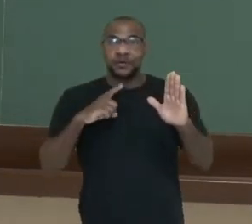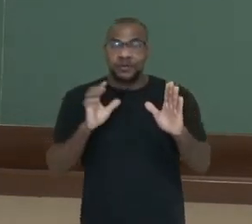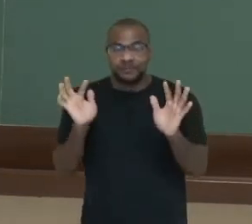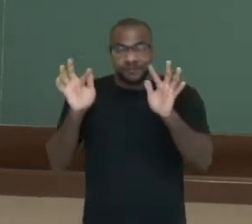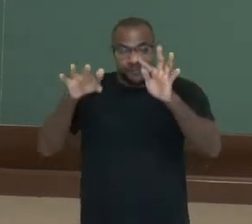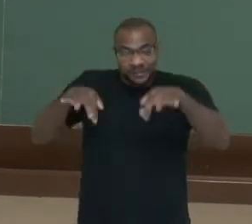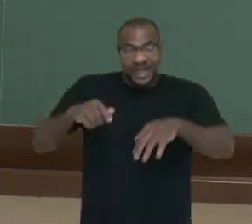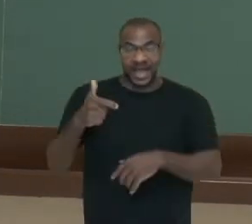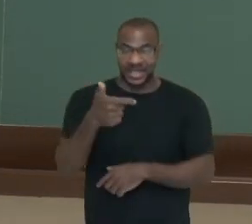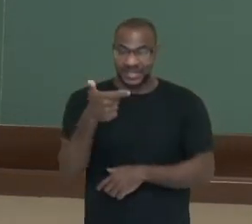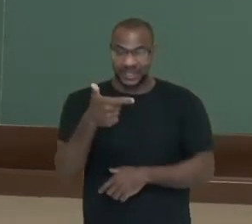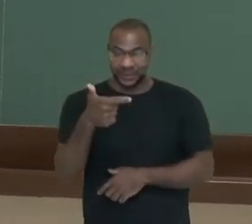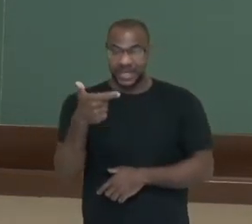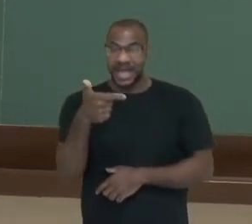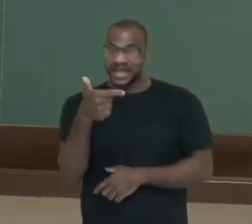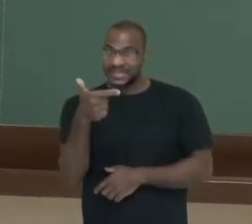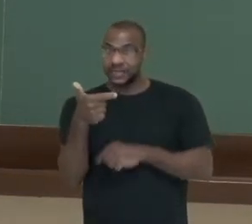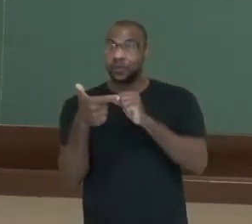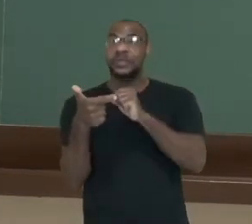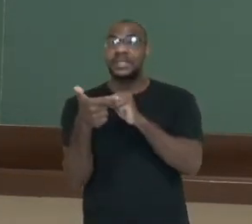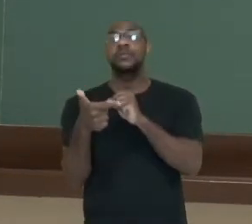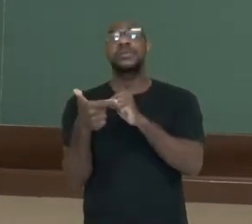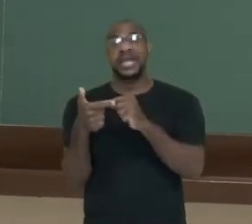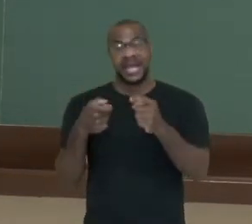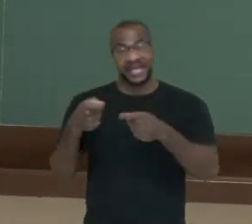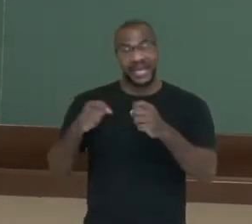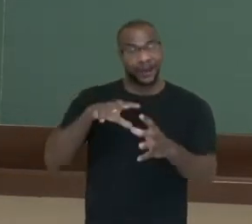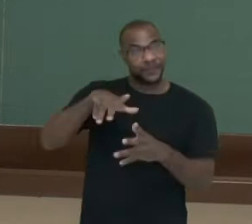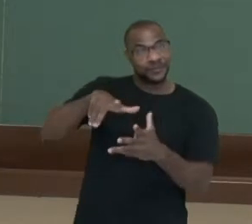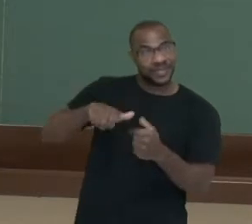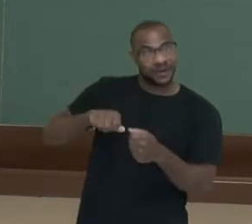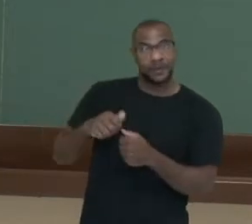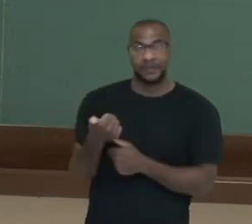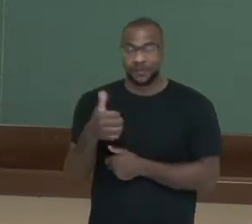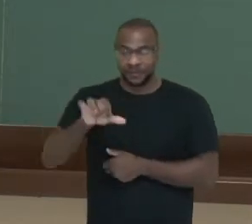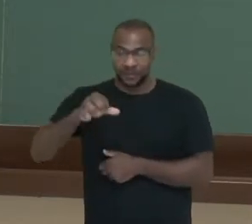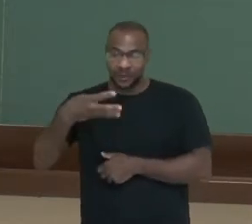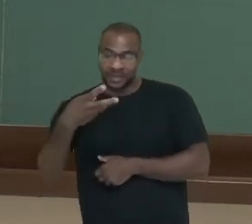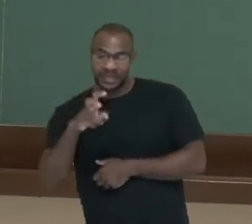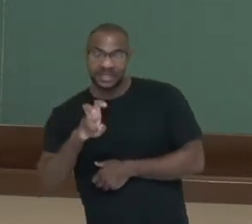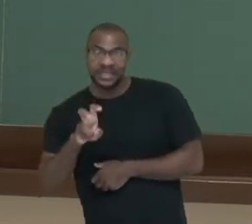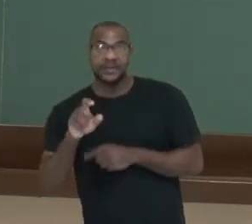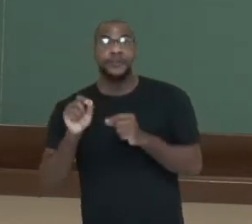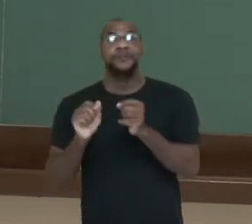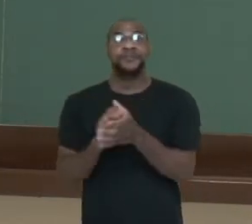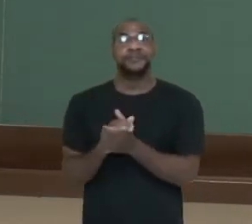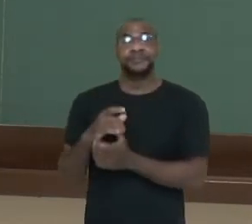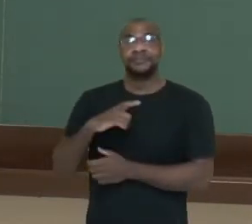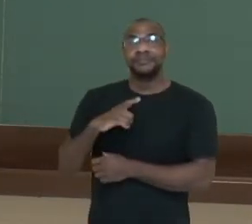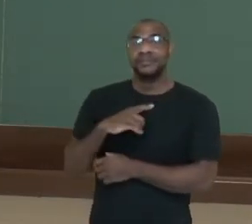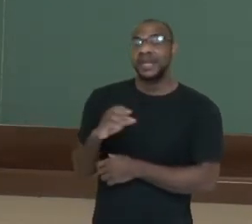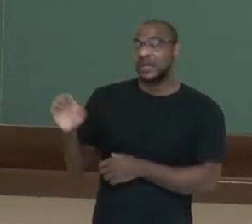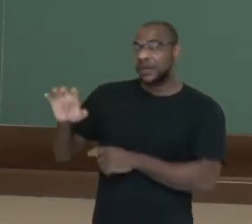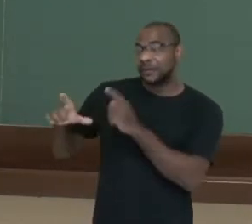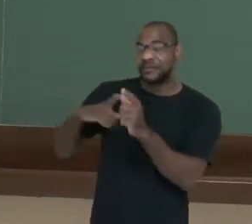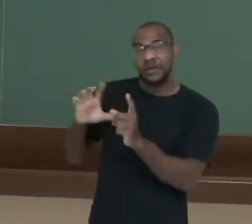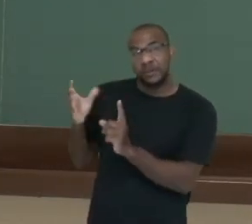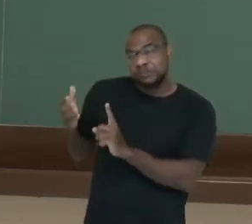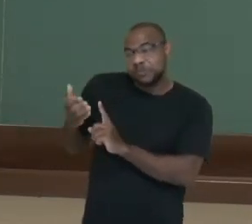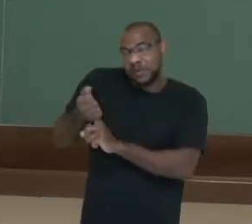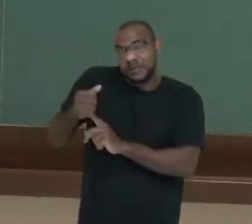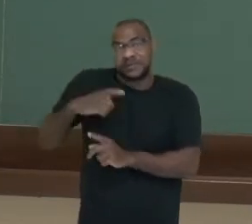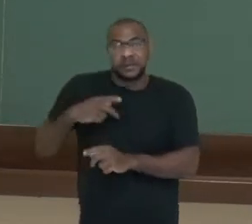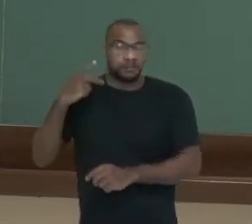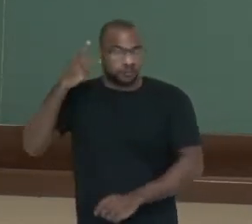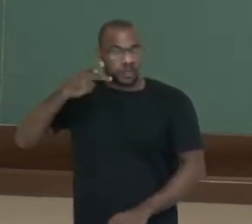Guerra Mundial, em 1945. Acabando a Segunda Guerra Mundial, Europa, que tinha um domínio geopolítico em